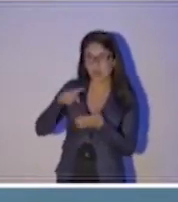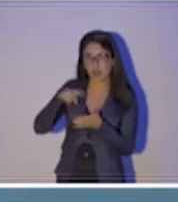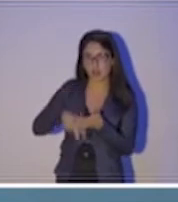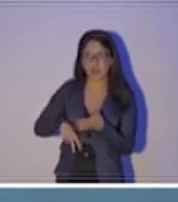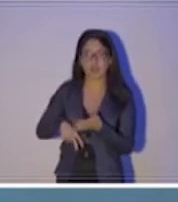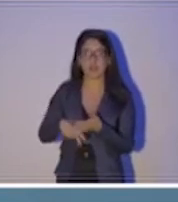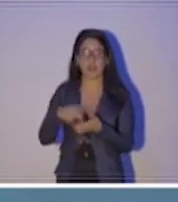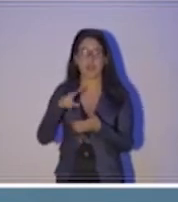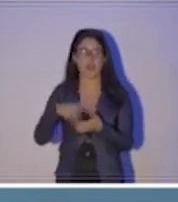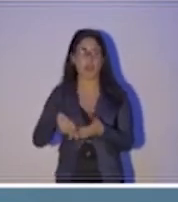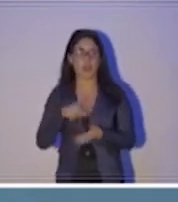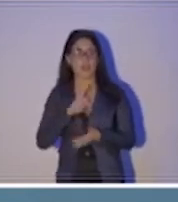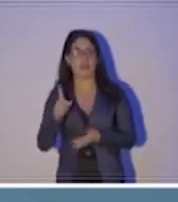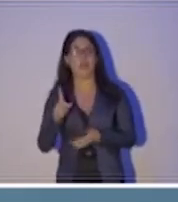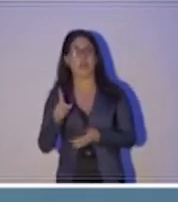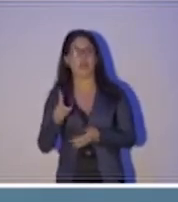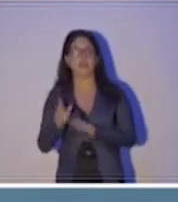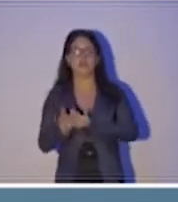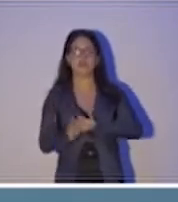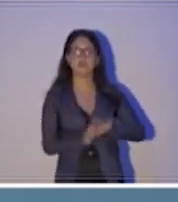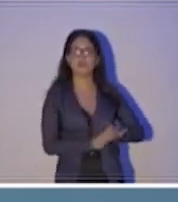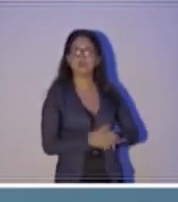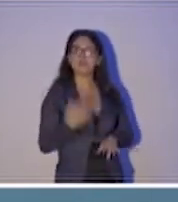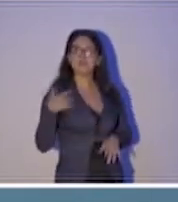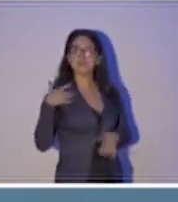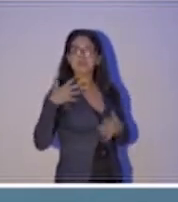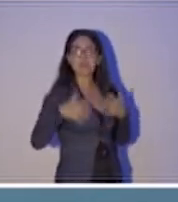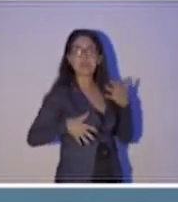lê não, eu sou capaz de recitar.